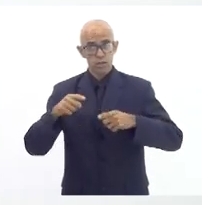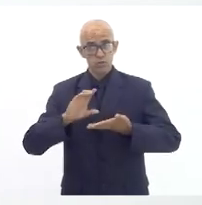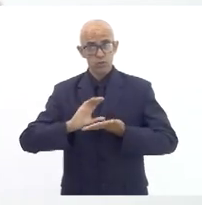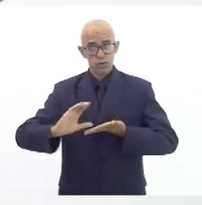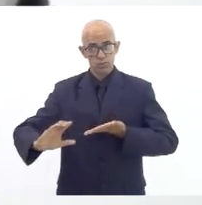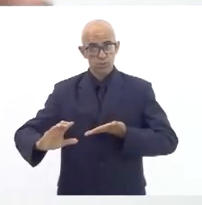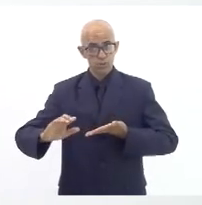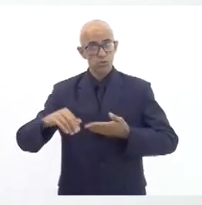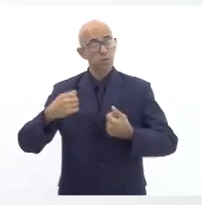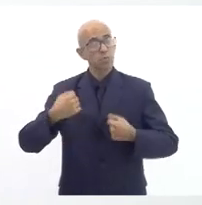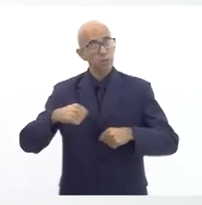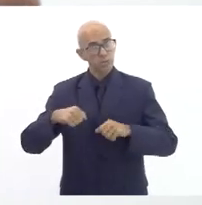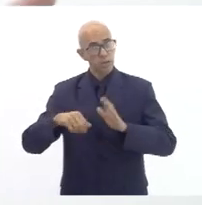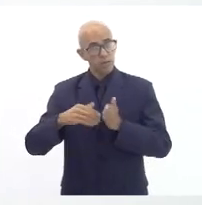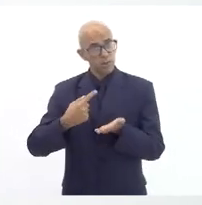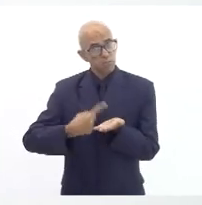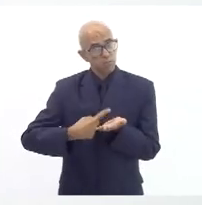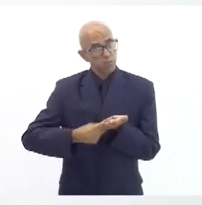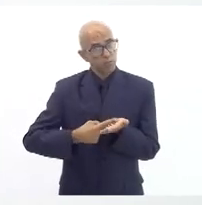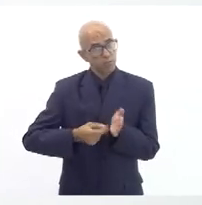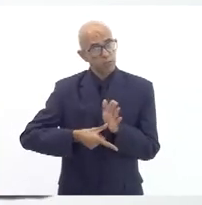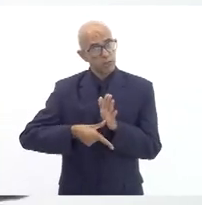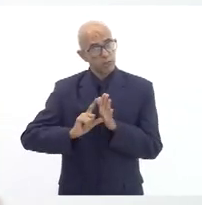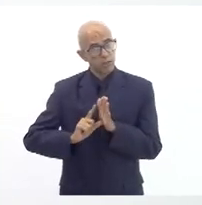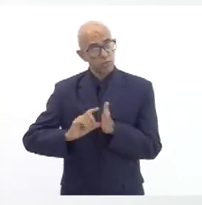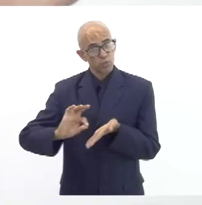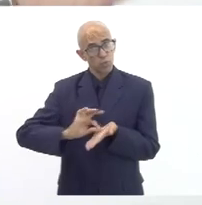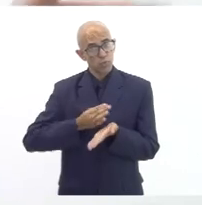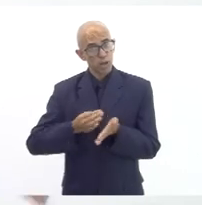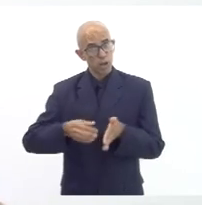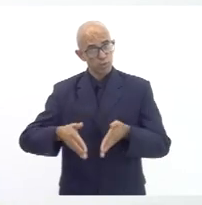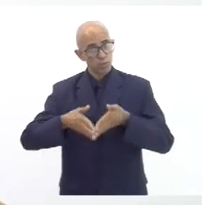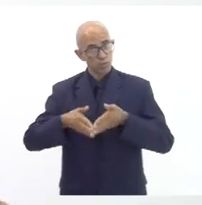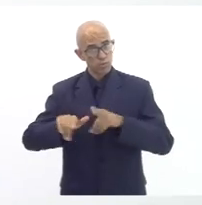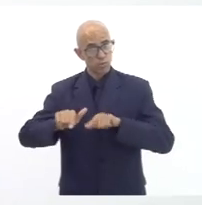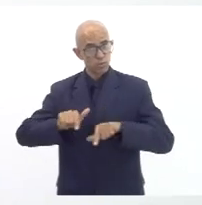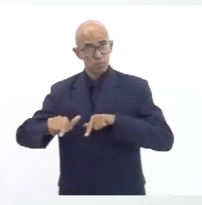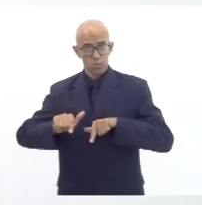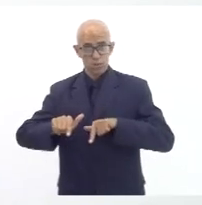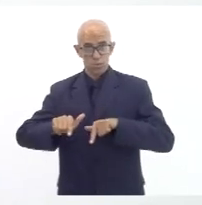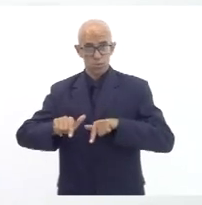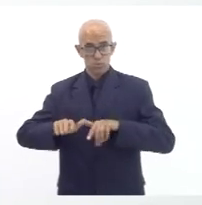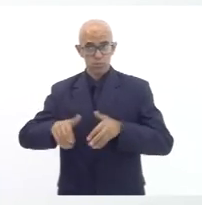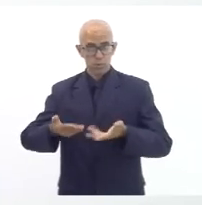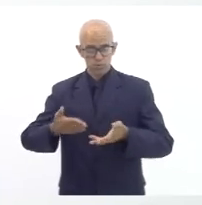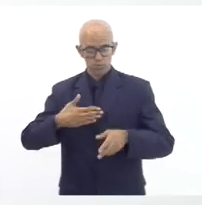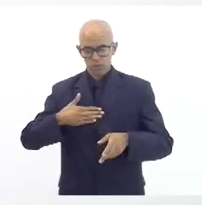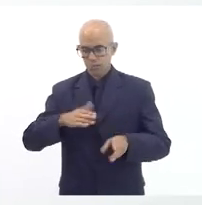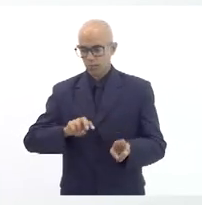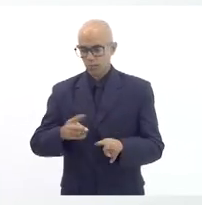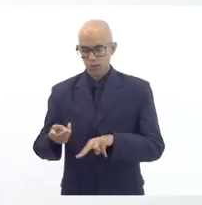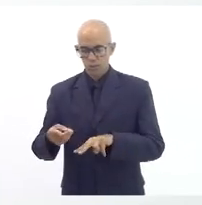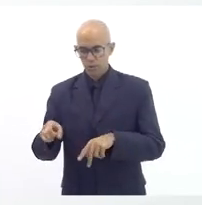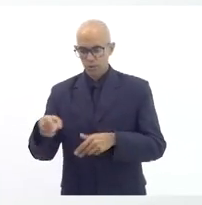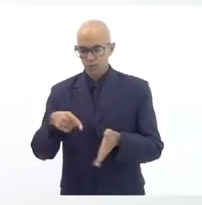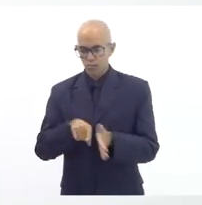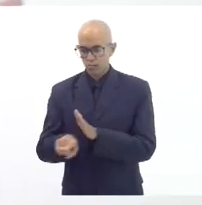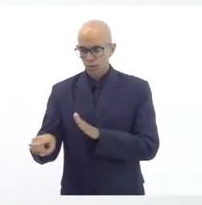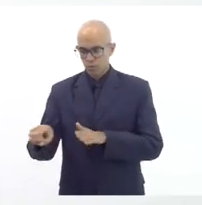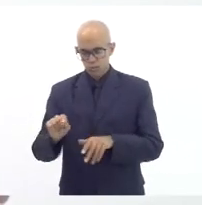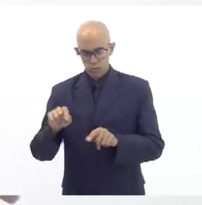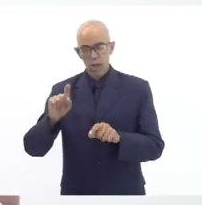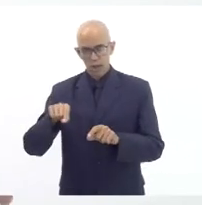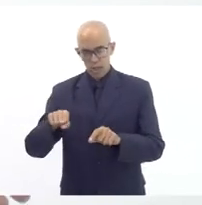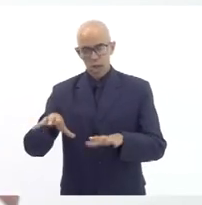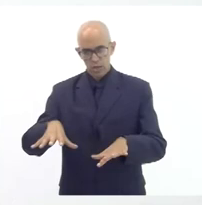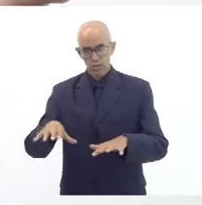estar previstos e estão no contrato de concessão que a gente precisa verificar. Então, meu encaminhamento é nesse sentido, tá bom. Parabenizar a Vossa Excelência e a gente possa, de uma vez por